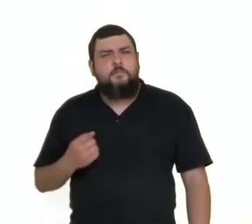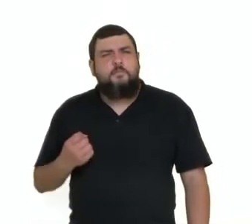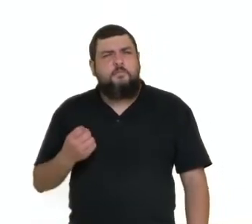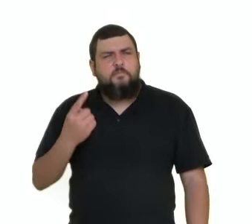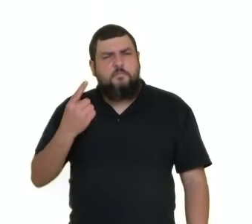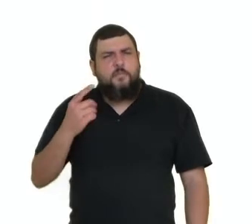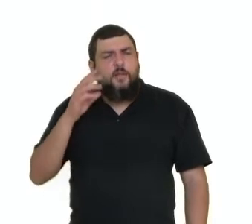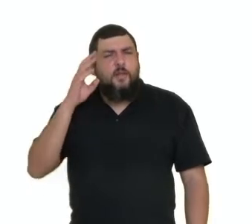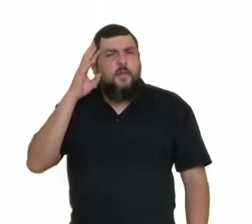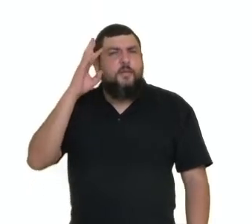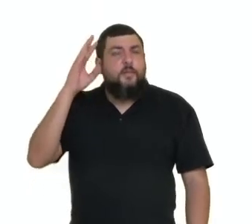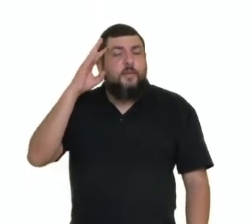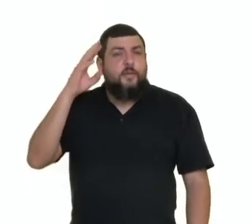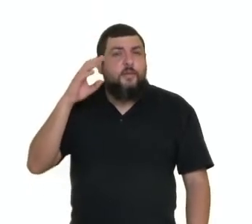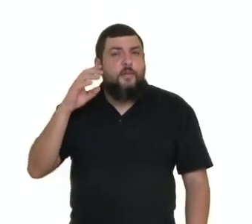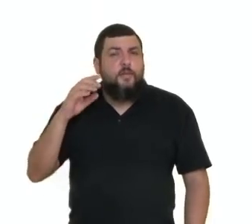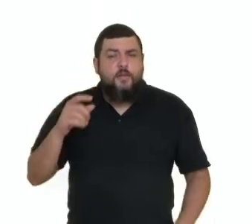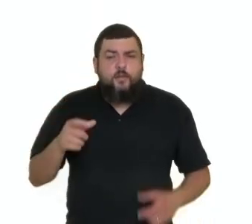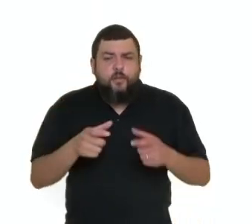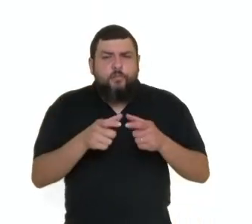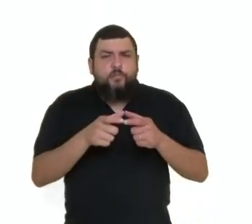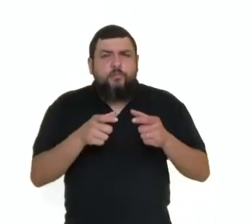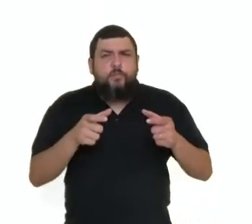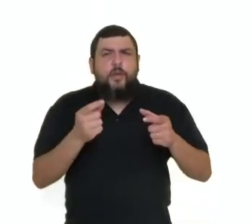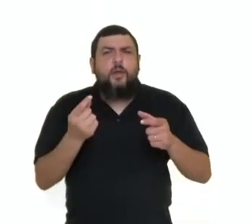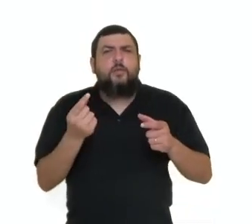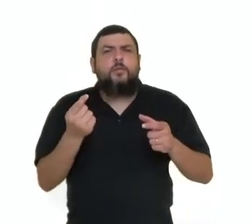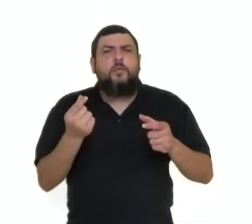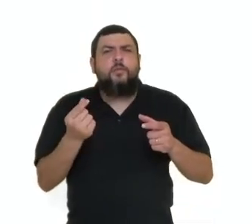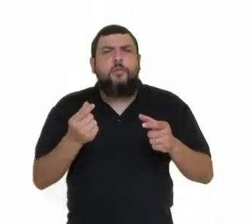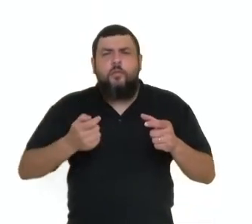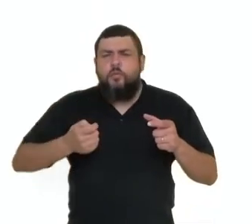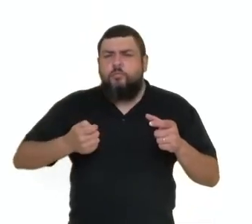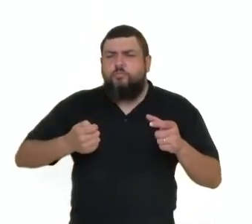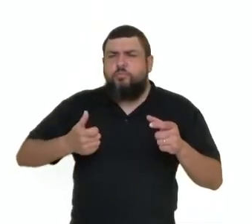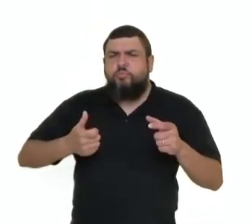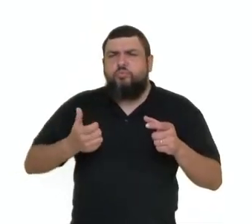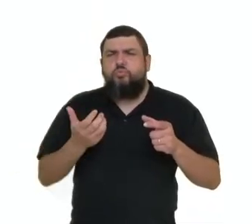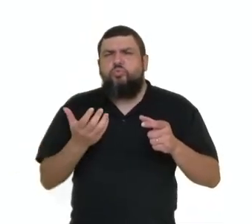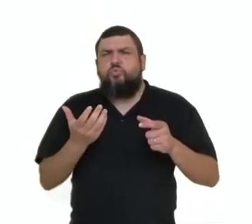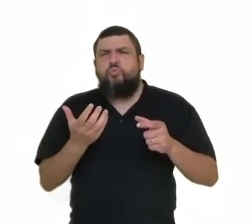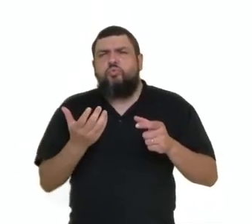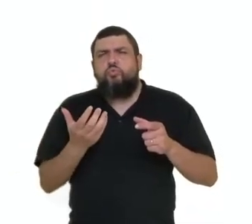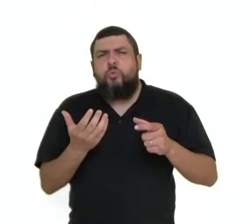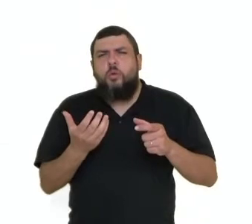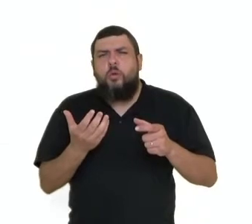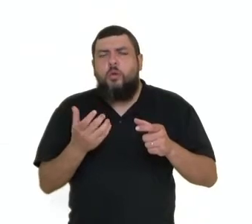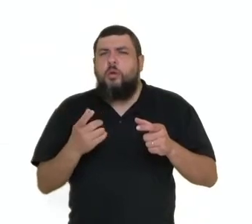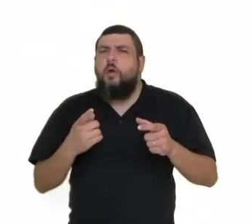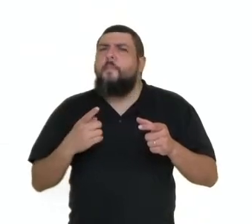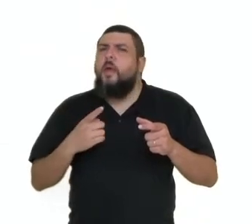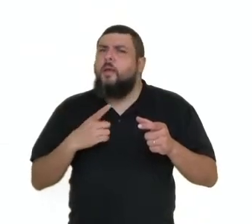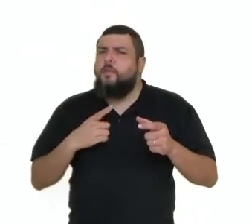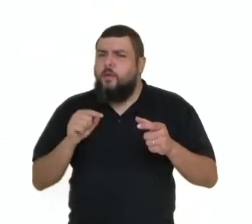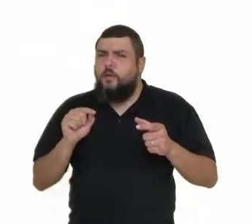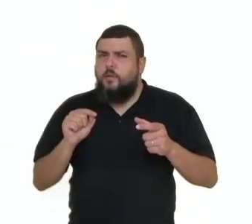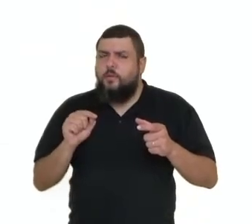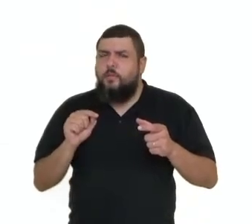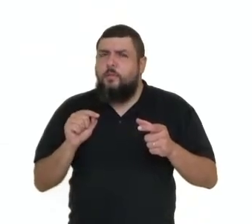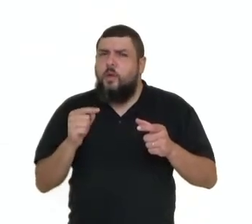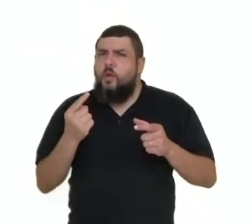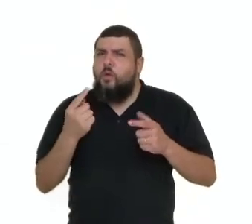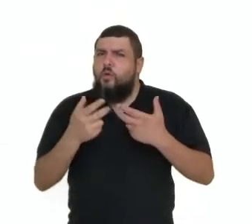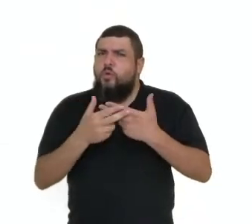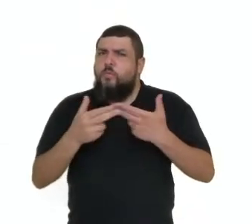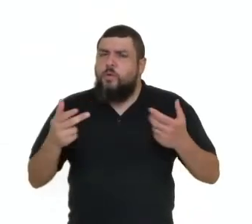você está queimando dinheiro, né? Tem uma coisa nessa ação que não é queimado, né? A sua